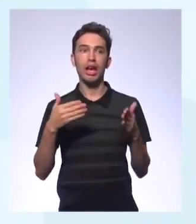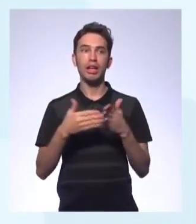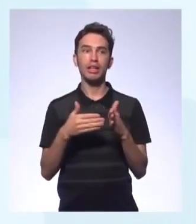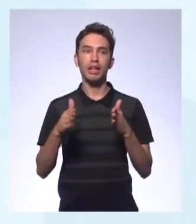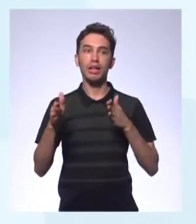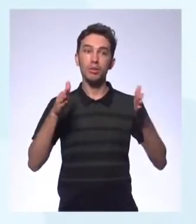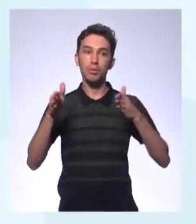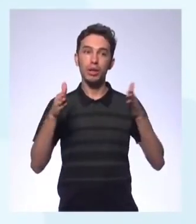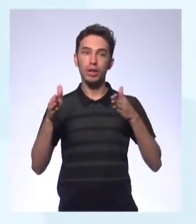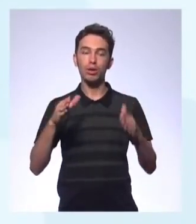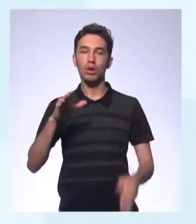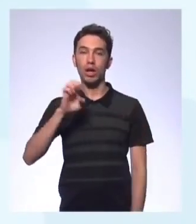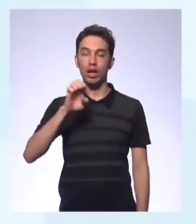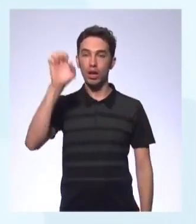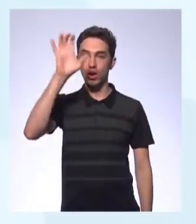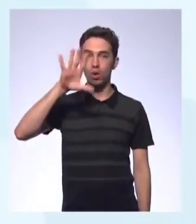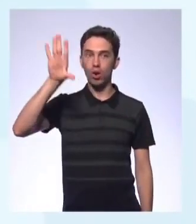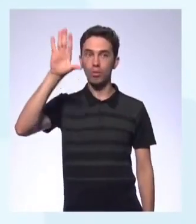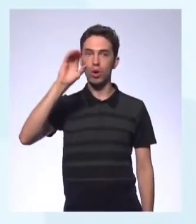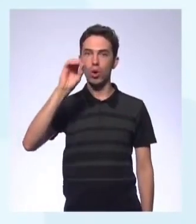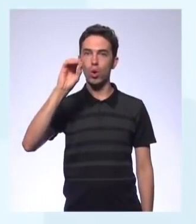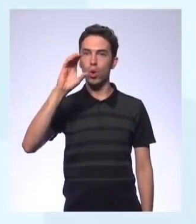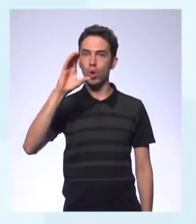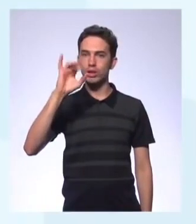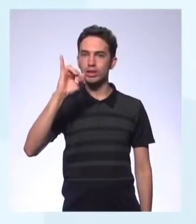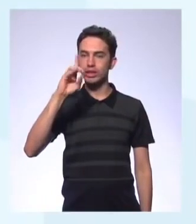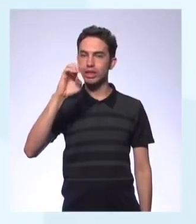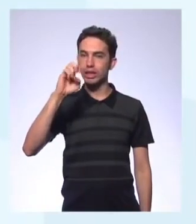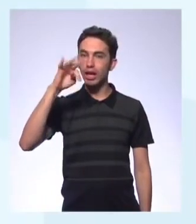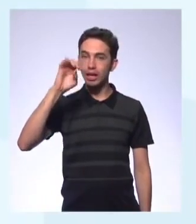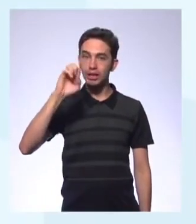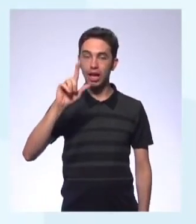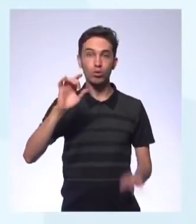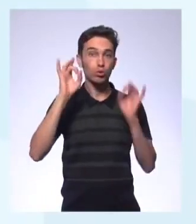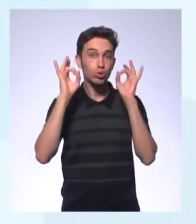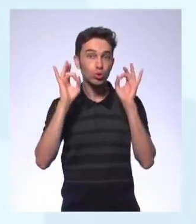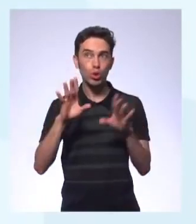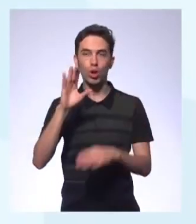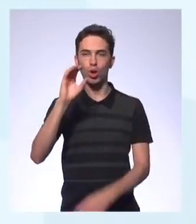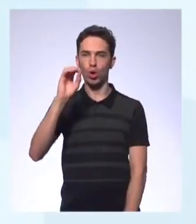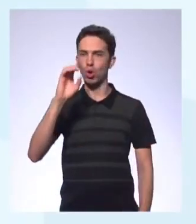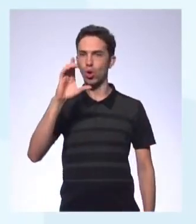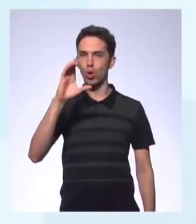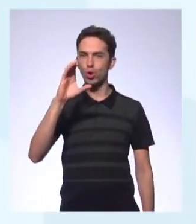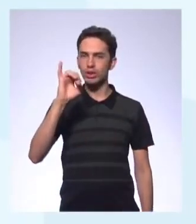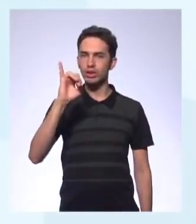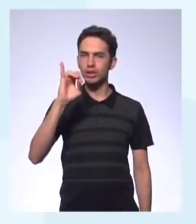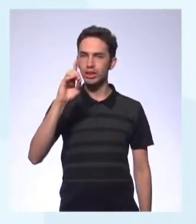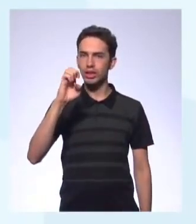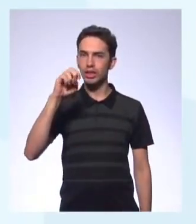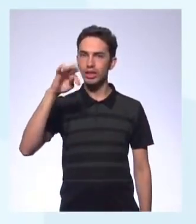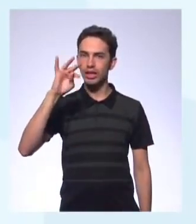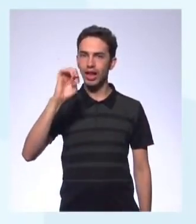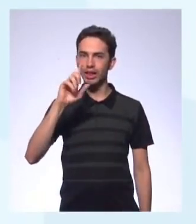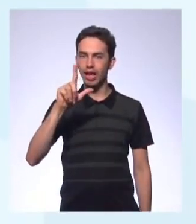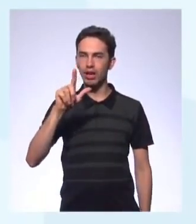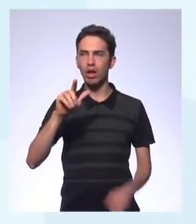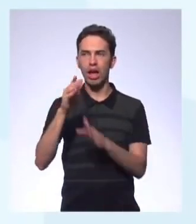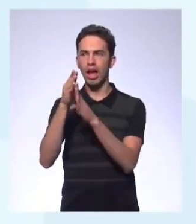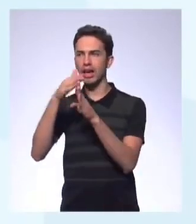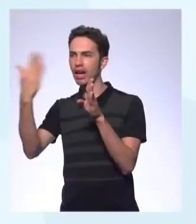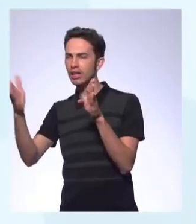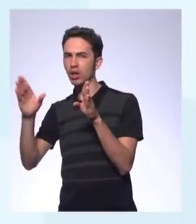Europa Ocidental, marca isso, tá? O feudalismo só aconteceu na Europa Ocidental. Europa Oriental já é outra história. Império Bizantino, a gente não vai falar